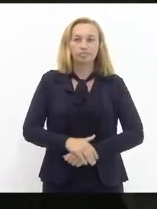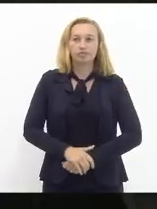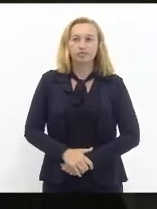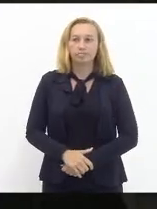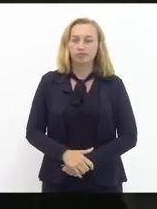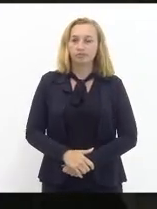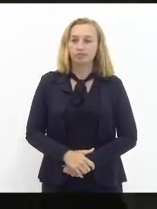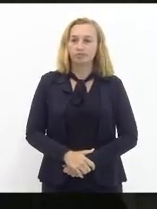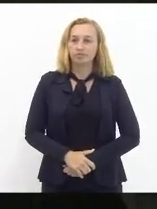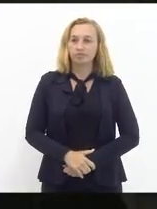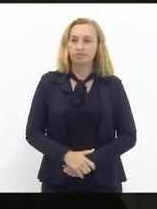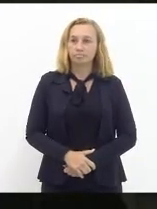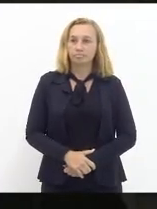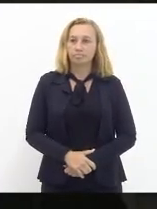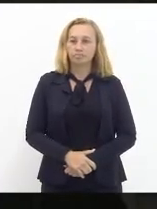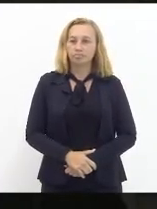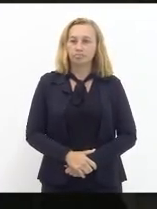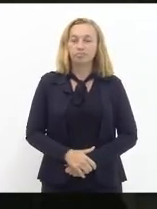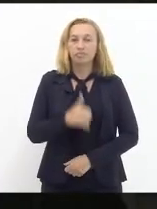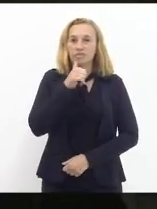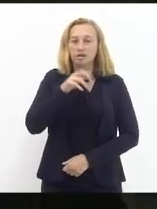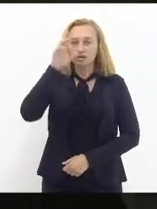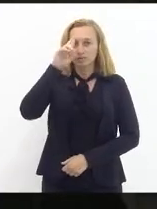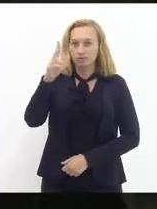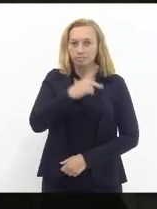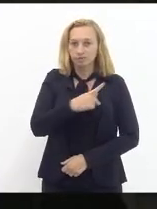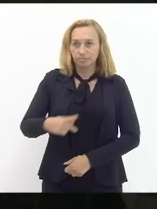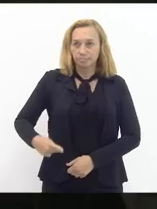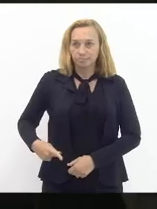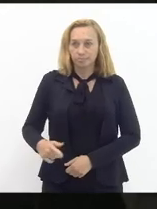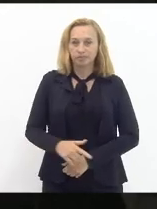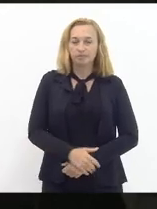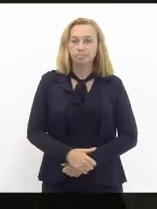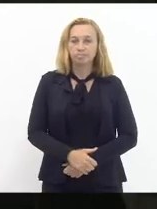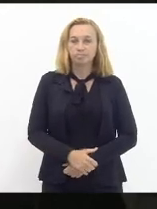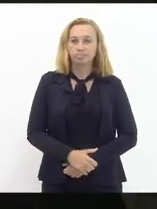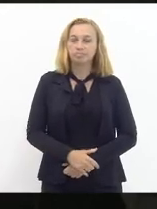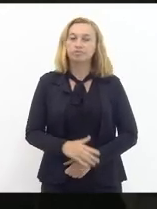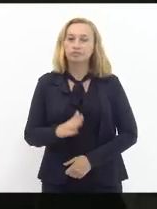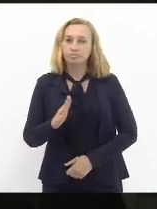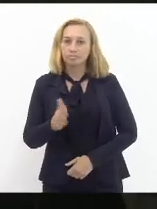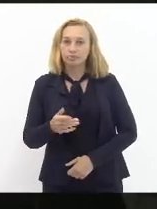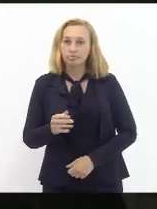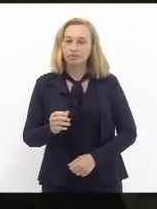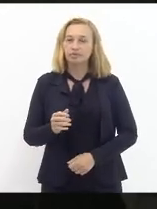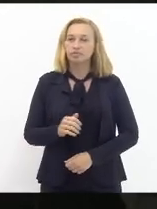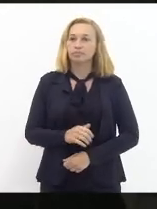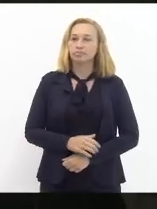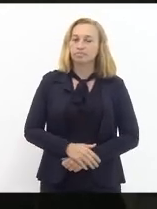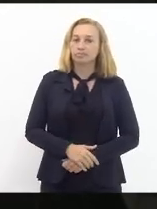Alerja. Senhora presidente, como tenho feito aqui